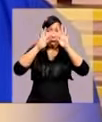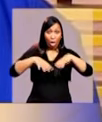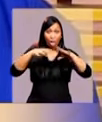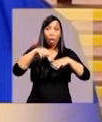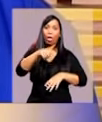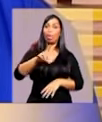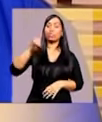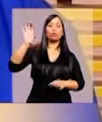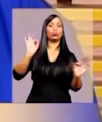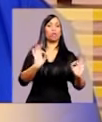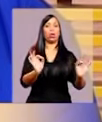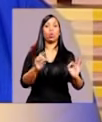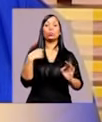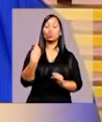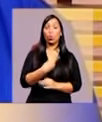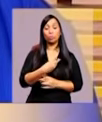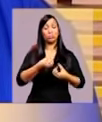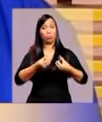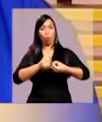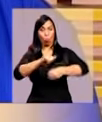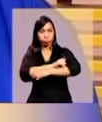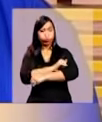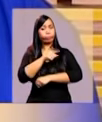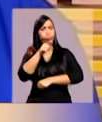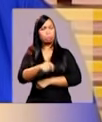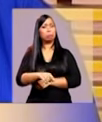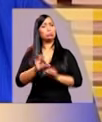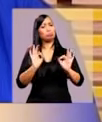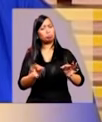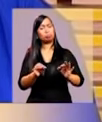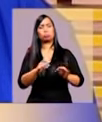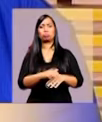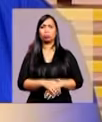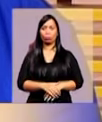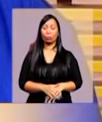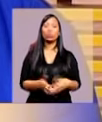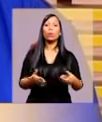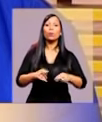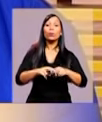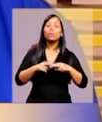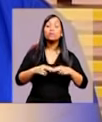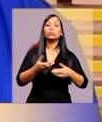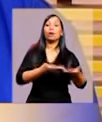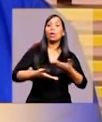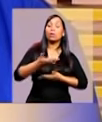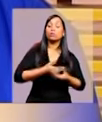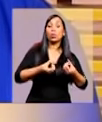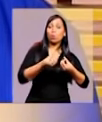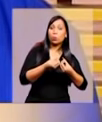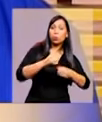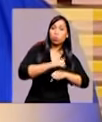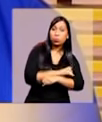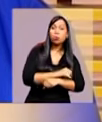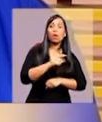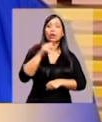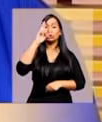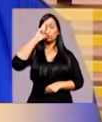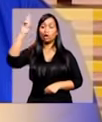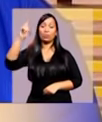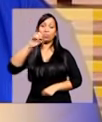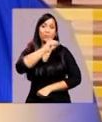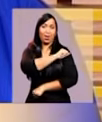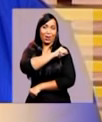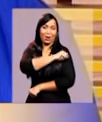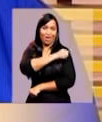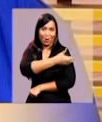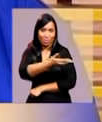como sendo um Deus, nós observamos Buda como sendo um mestre. Por isso que a relação no budismo é sempre de mestre para aluno.